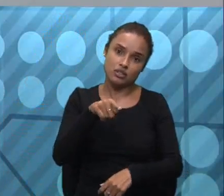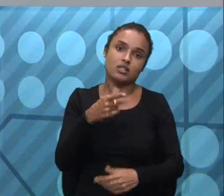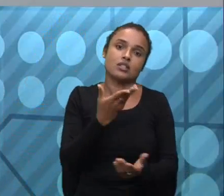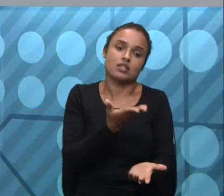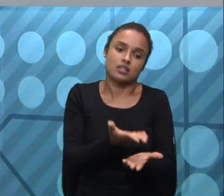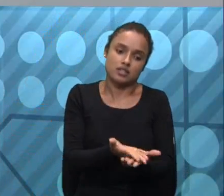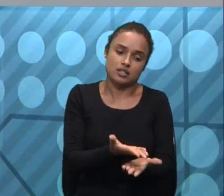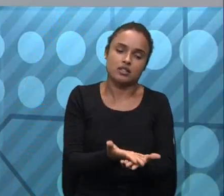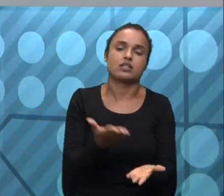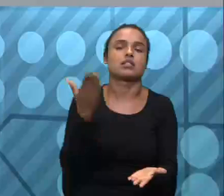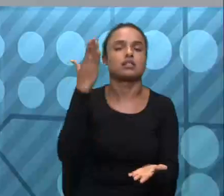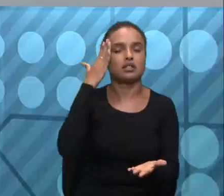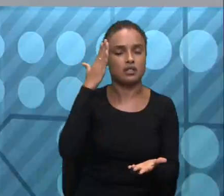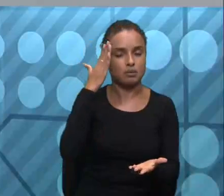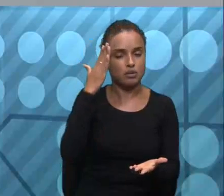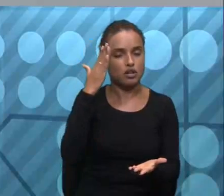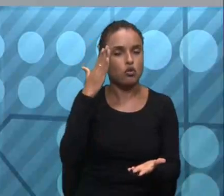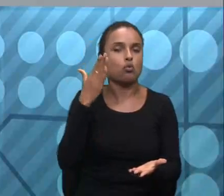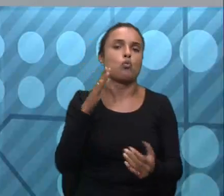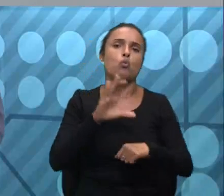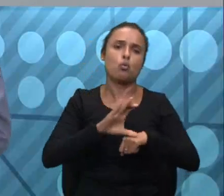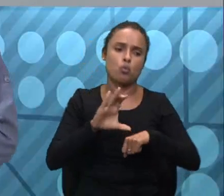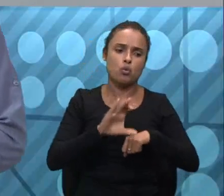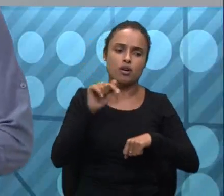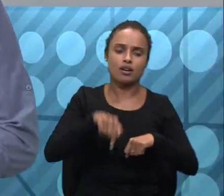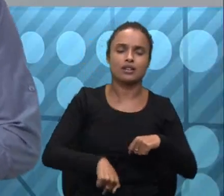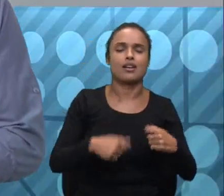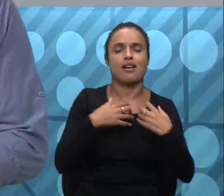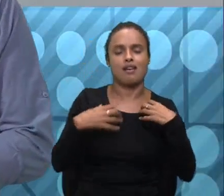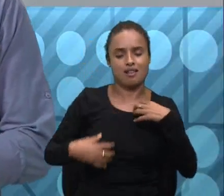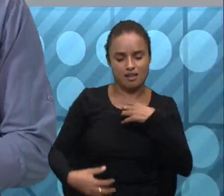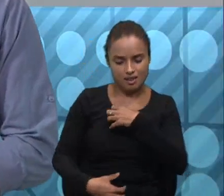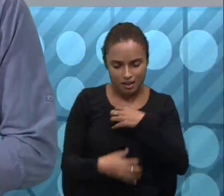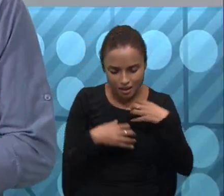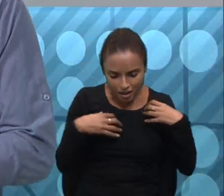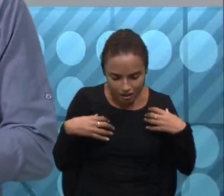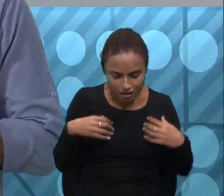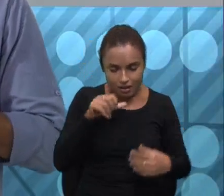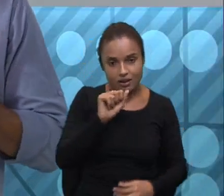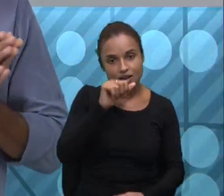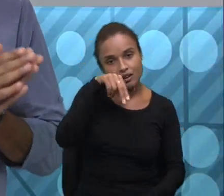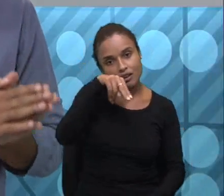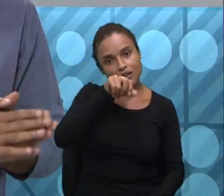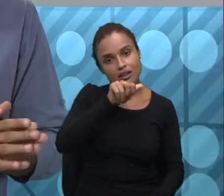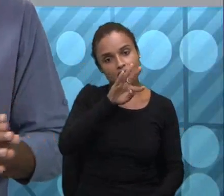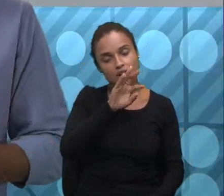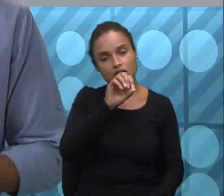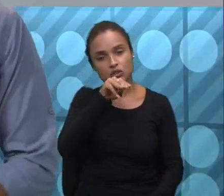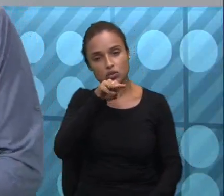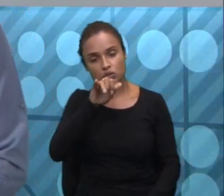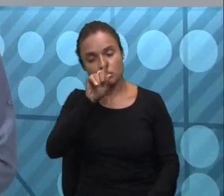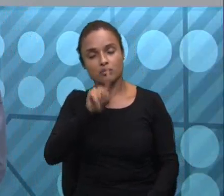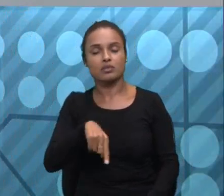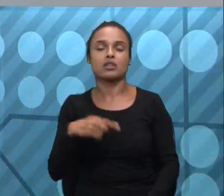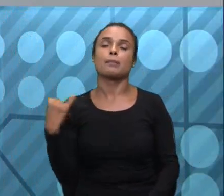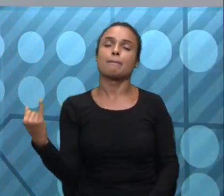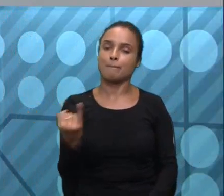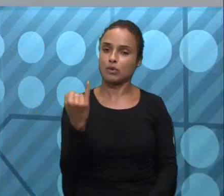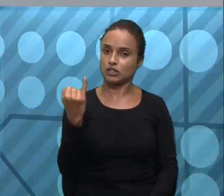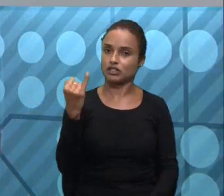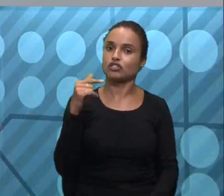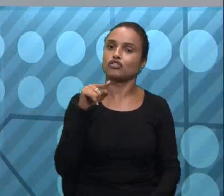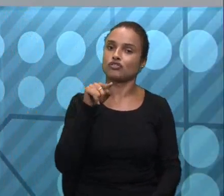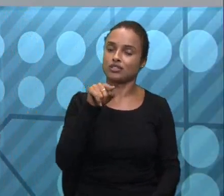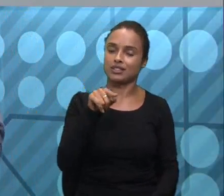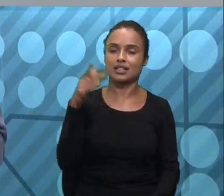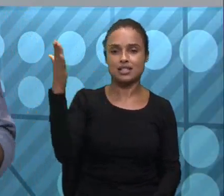fica mais difícil, tá? A credibilidade e o seu conhecimento vai ser muito maior aplicando esses conceitos,